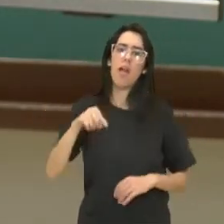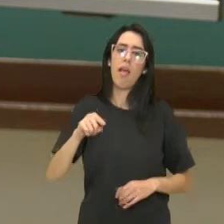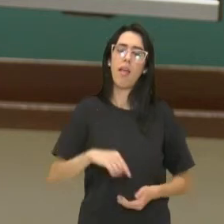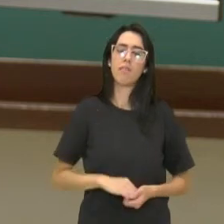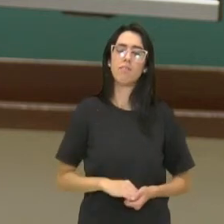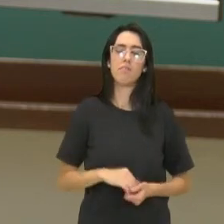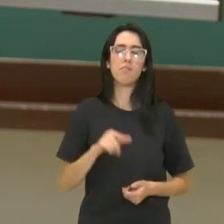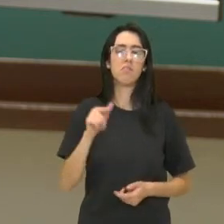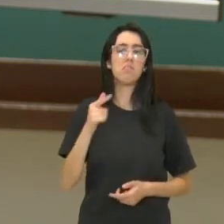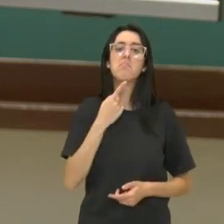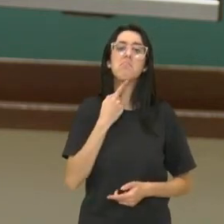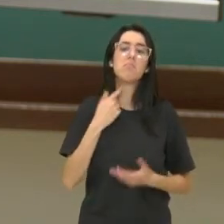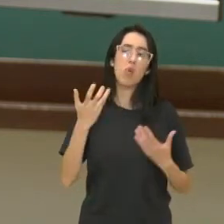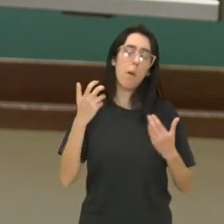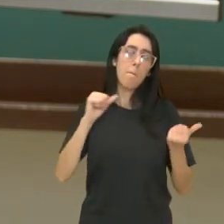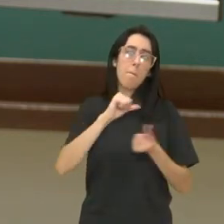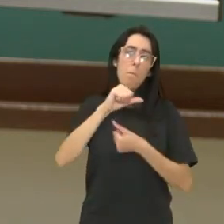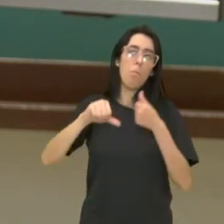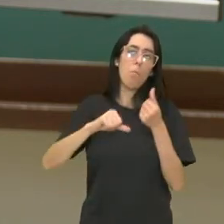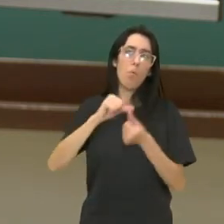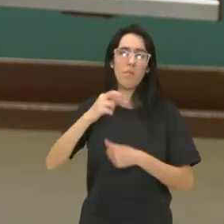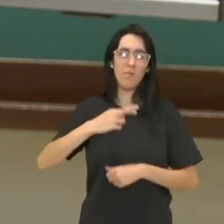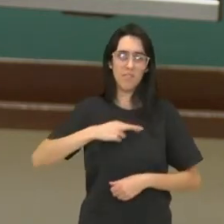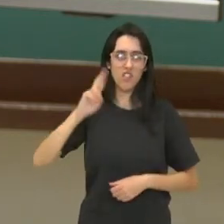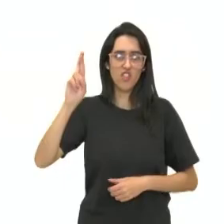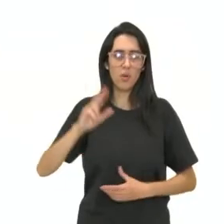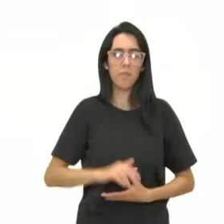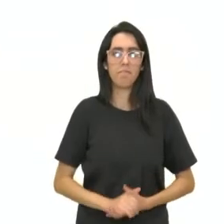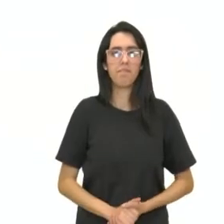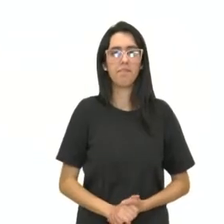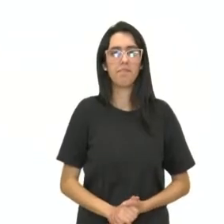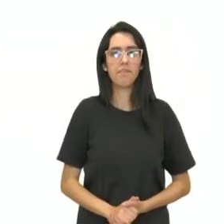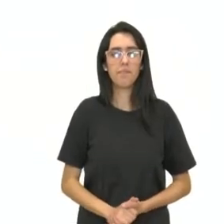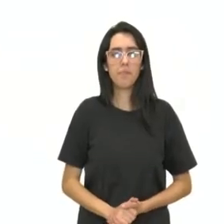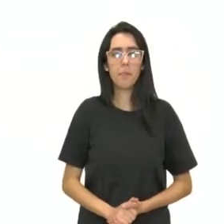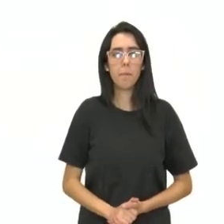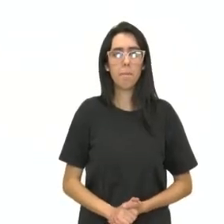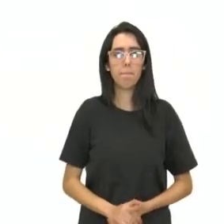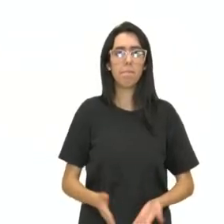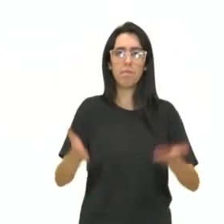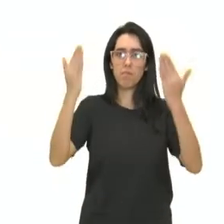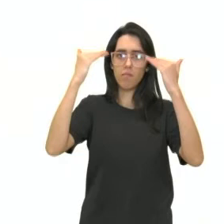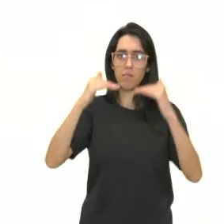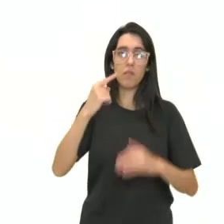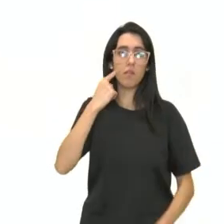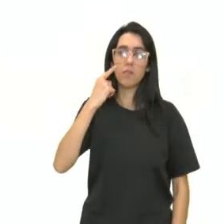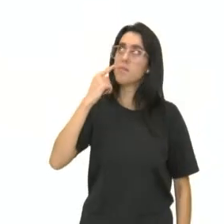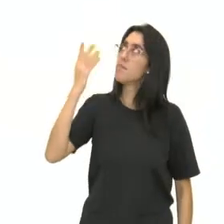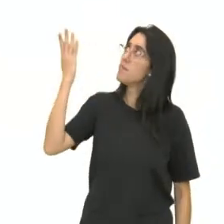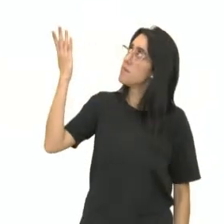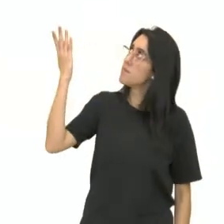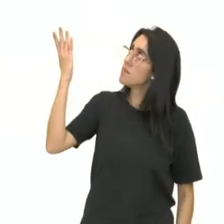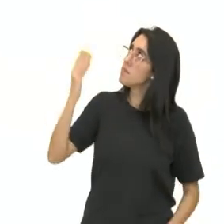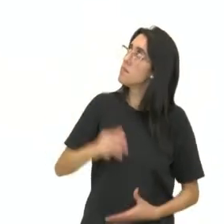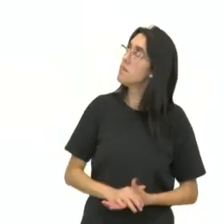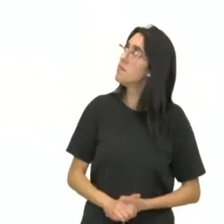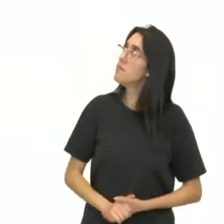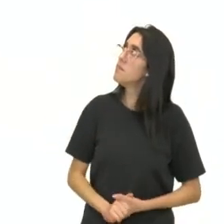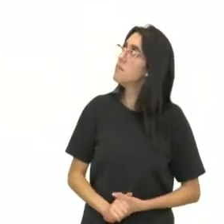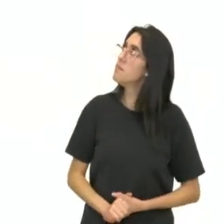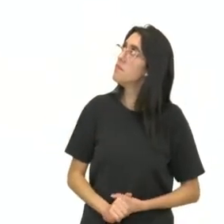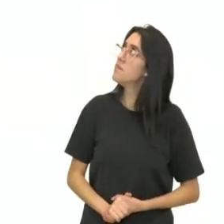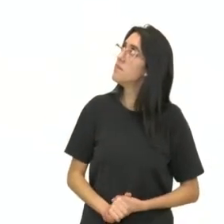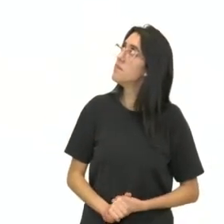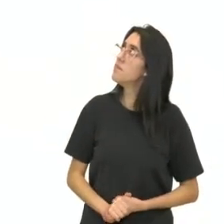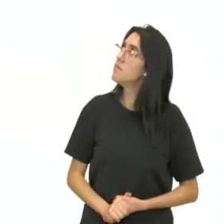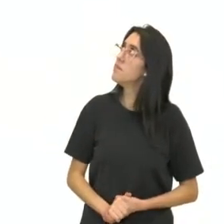decidiu ser protestante. Depois, llegar a ser mais substantivo. Los hermanos de Carlos